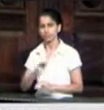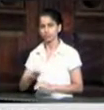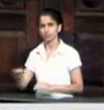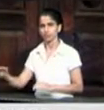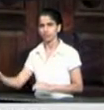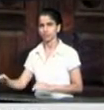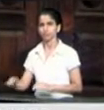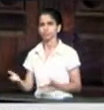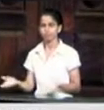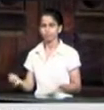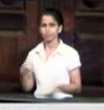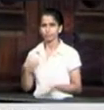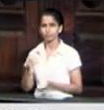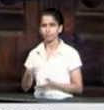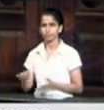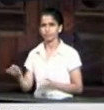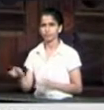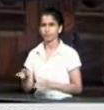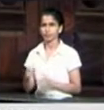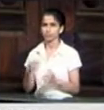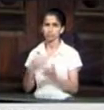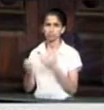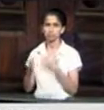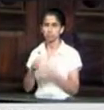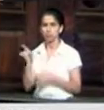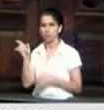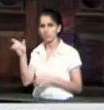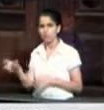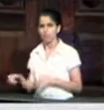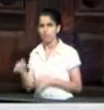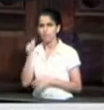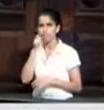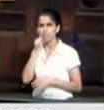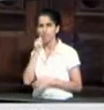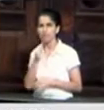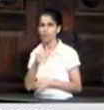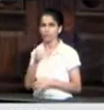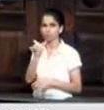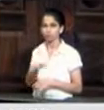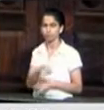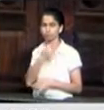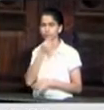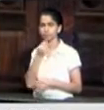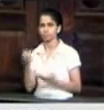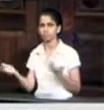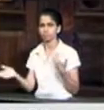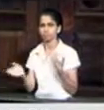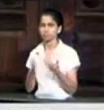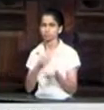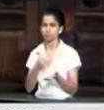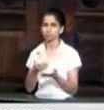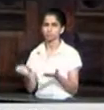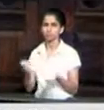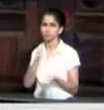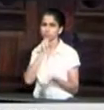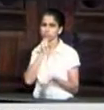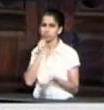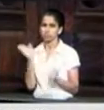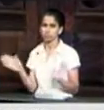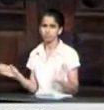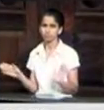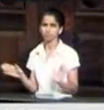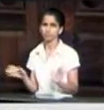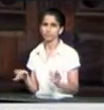fundamental de que não são meninos e nem meninas, e que tem ausência antropológica, fisiológica da